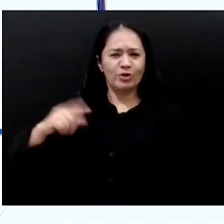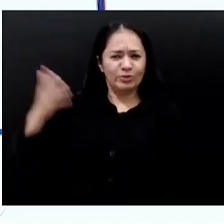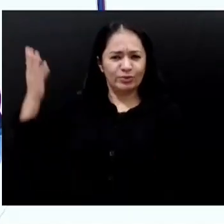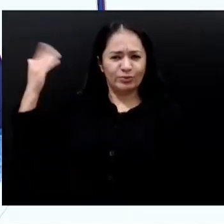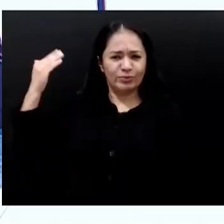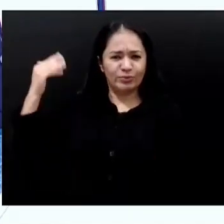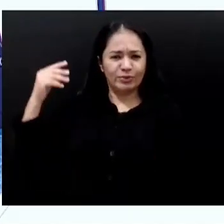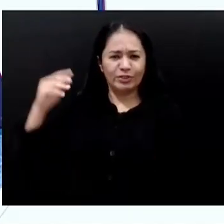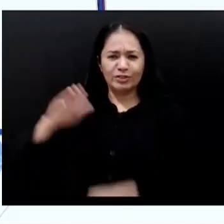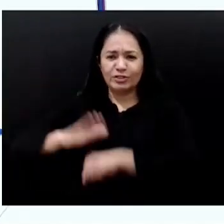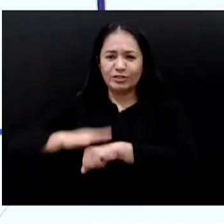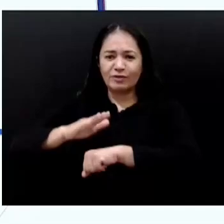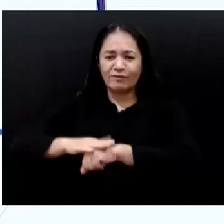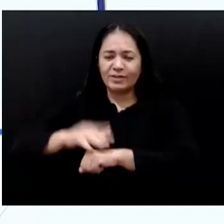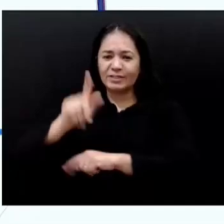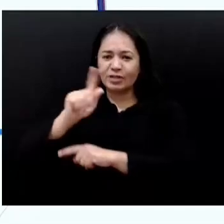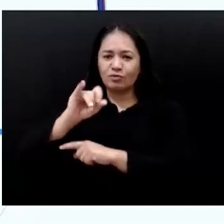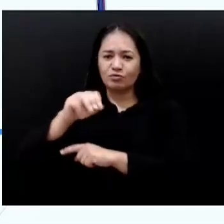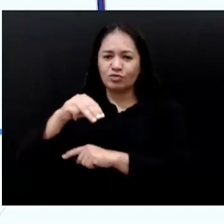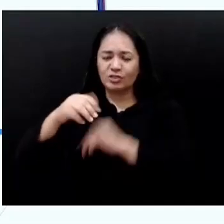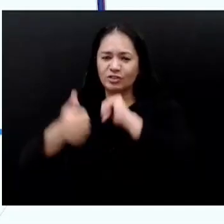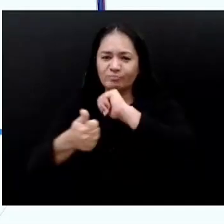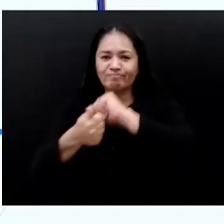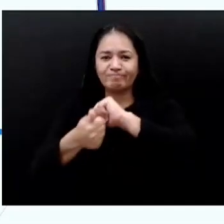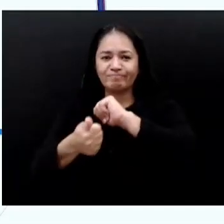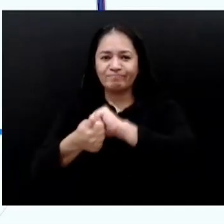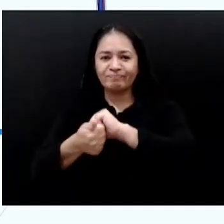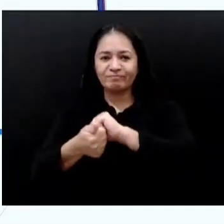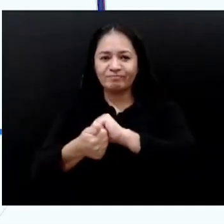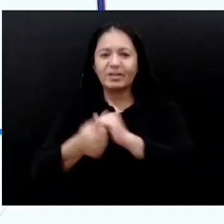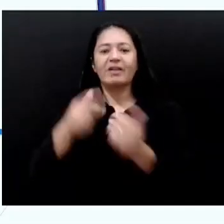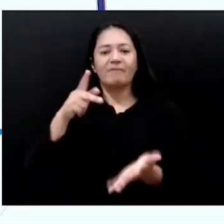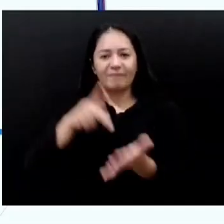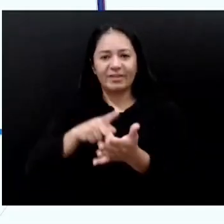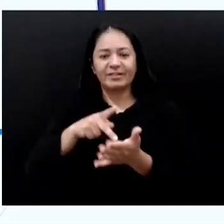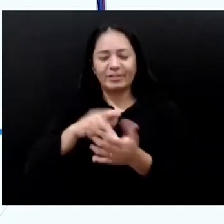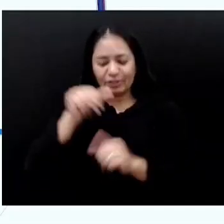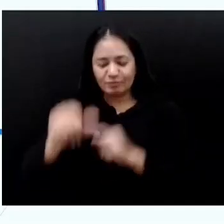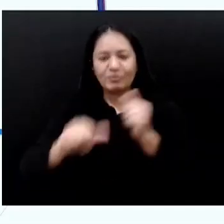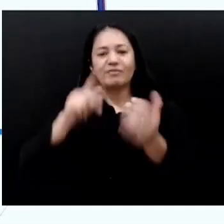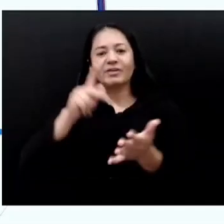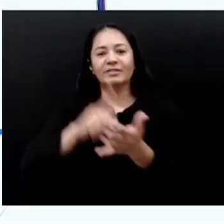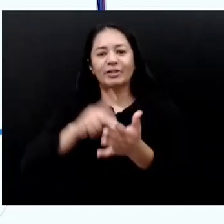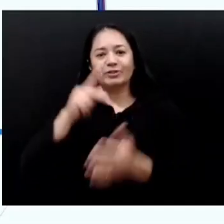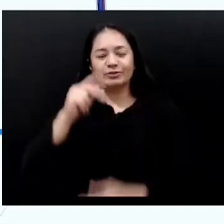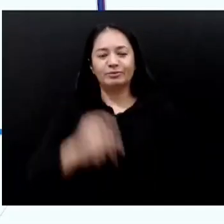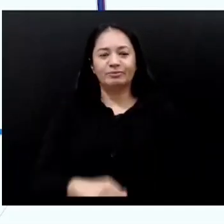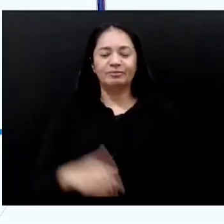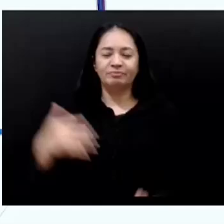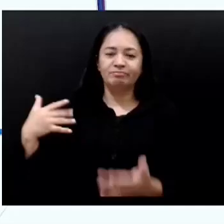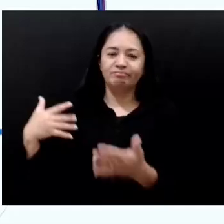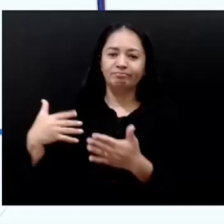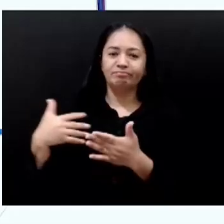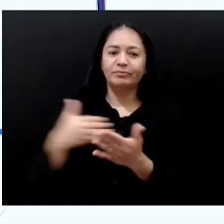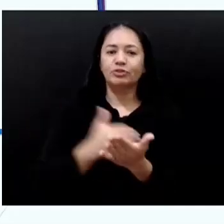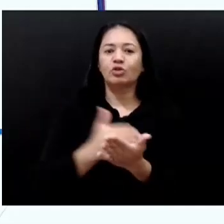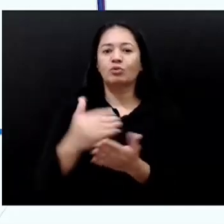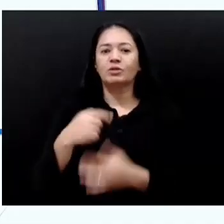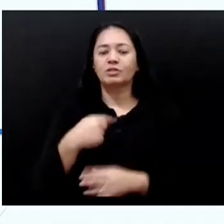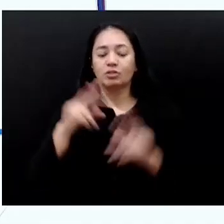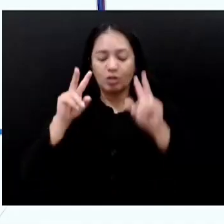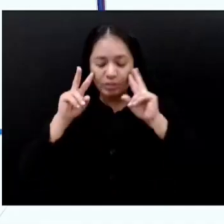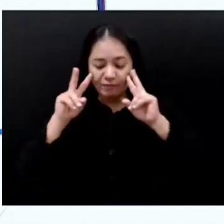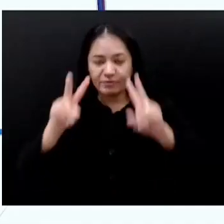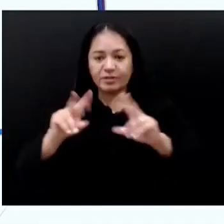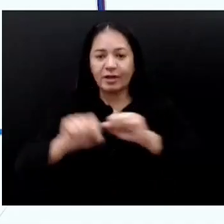de qualidade em realidade. E desde o início a nossa visão era muito clara, era produzir um dos